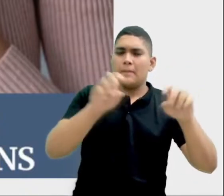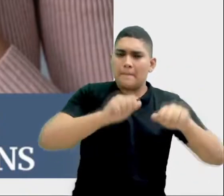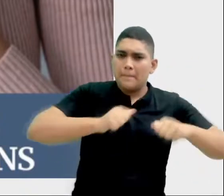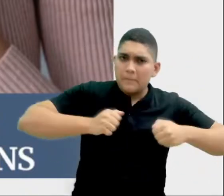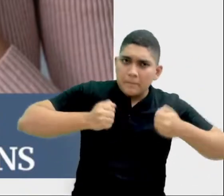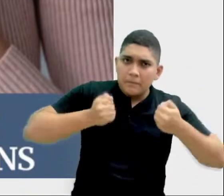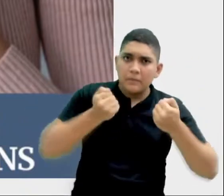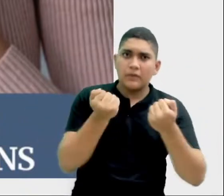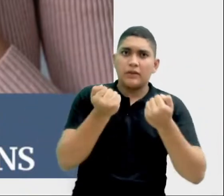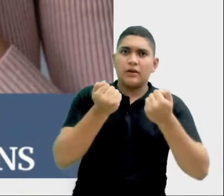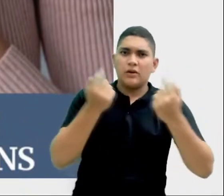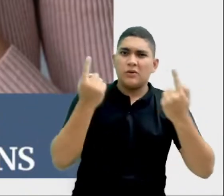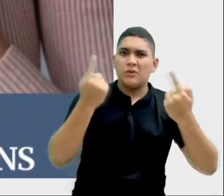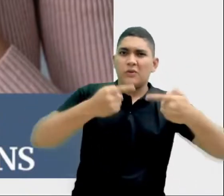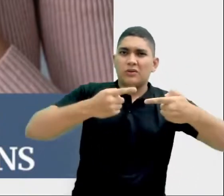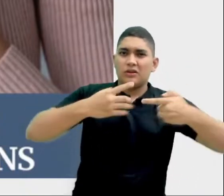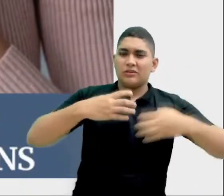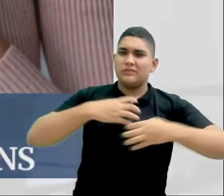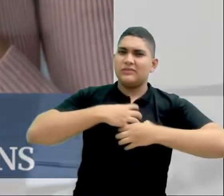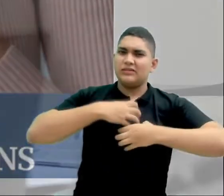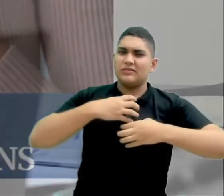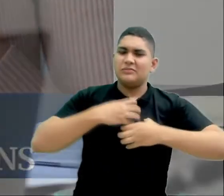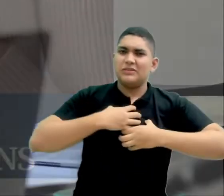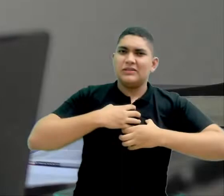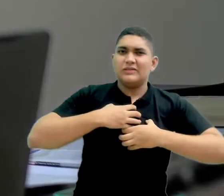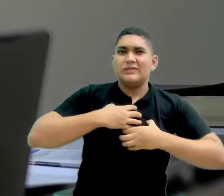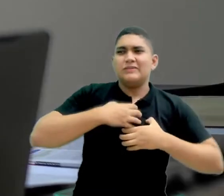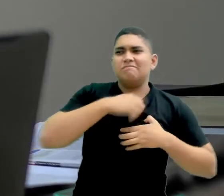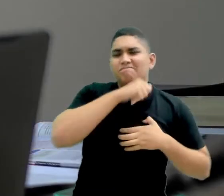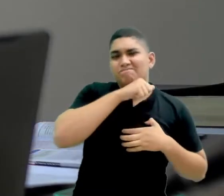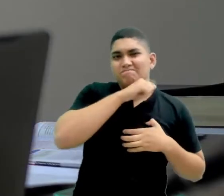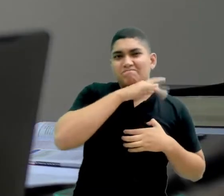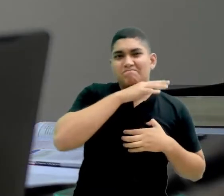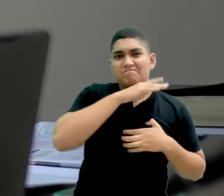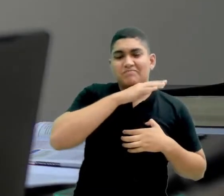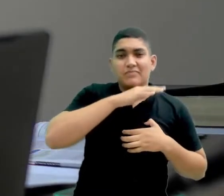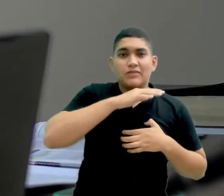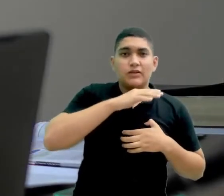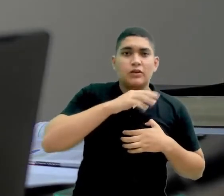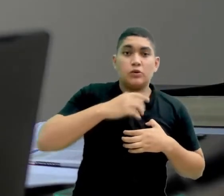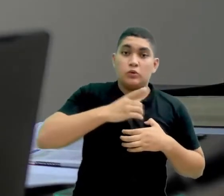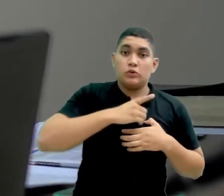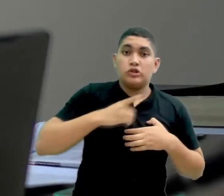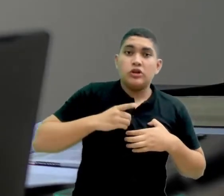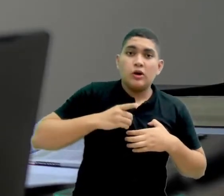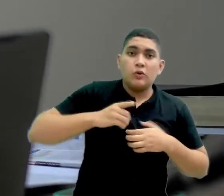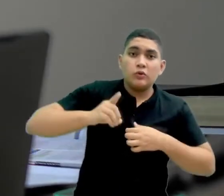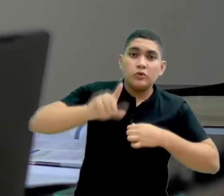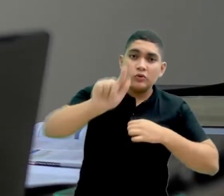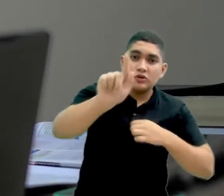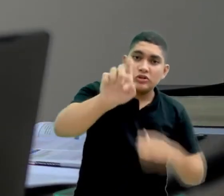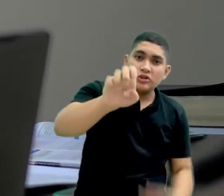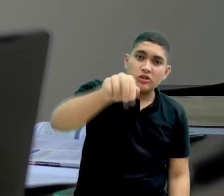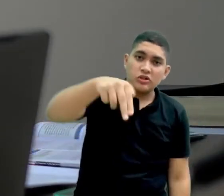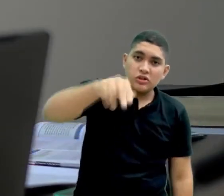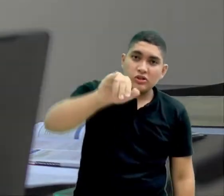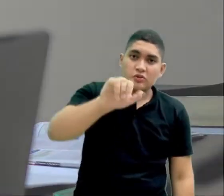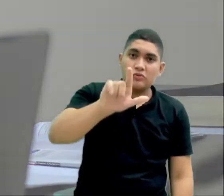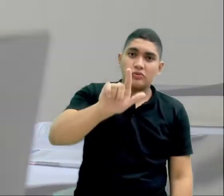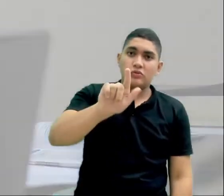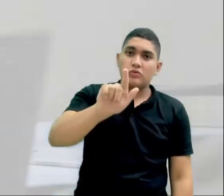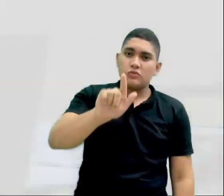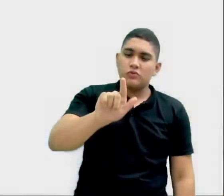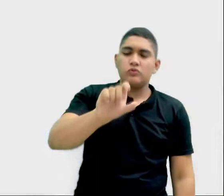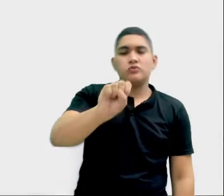resguardando-se de sentimentos ruins. Diácono Genilson Henrique irá fazer a leitura do nosso textuário.